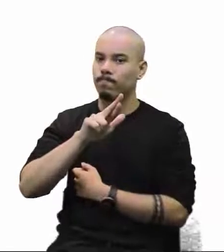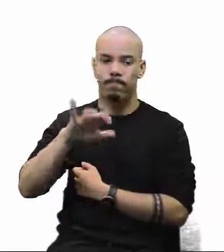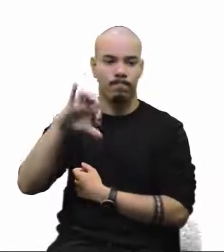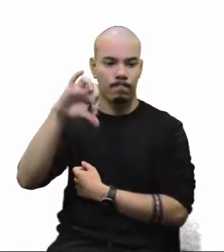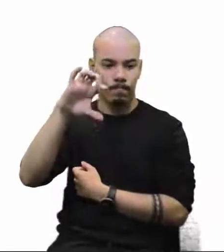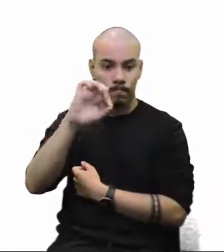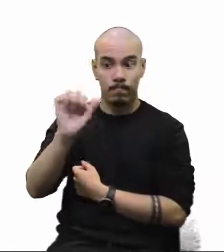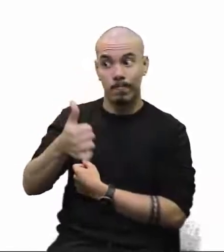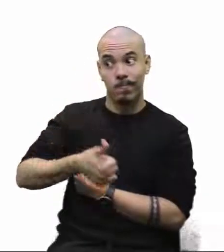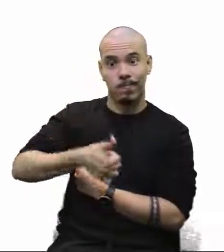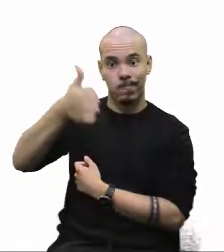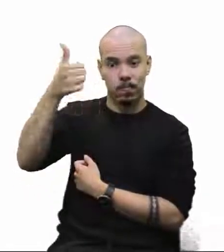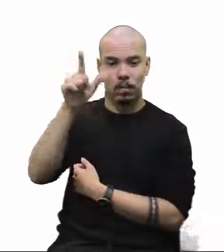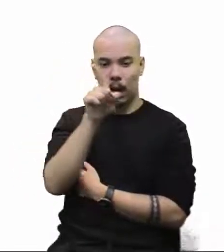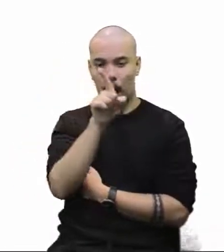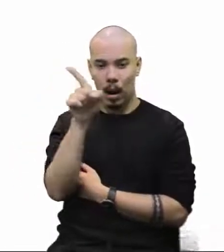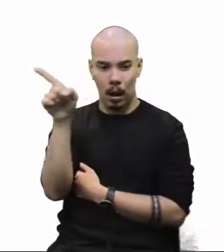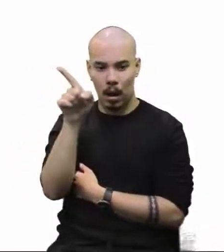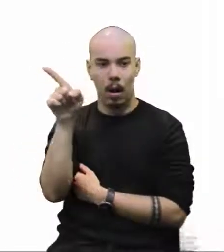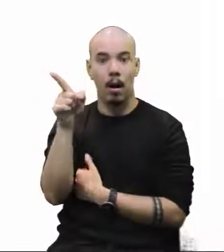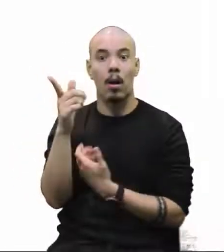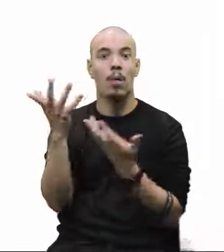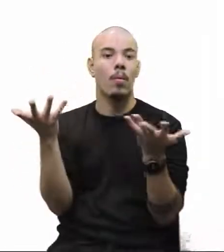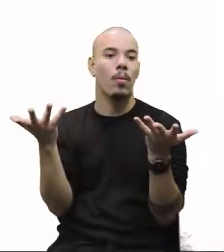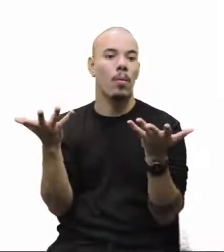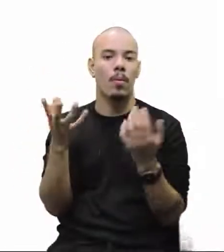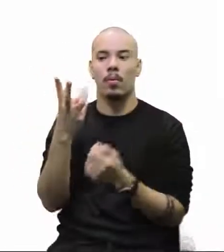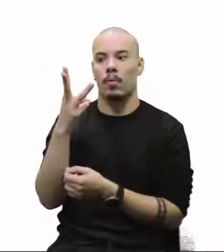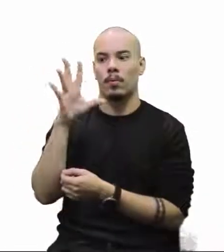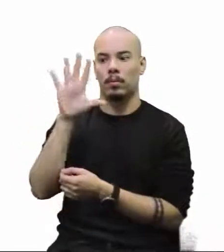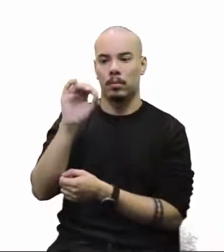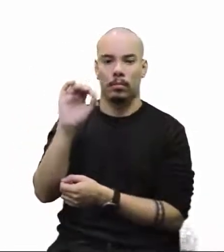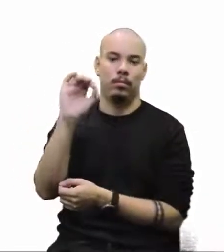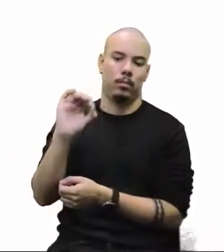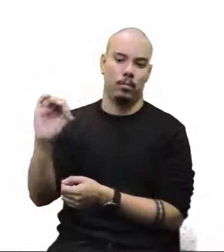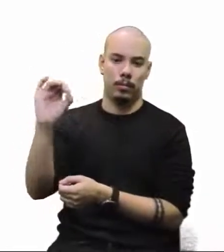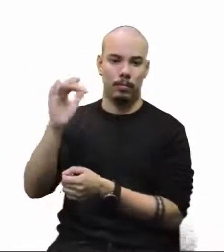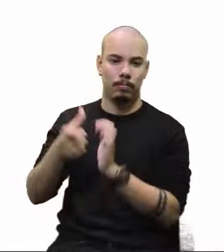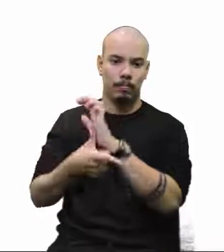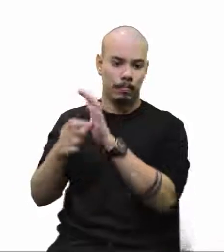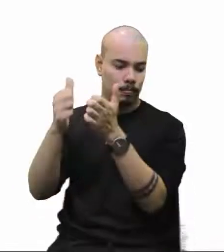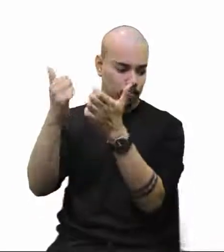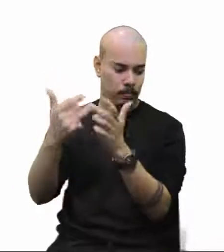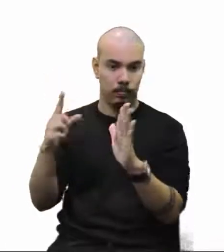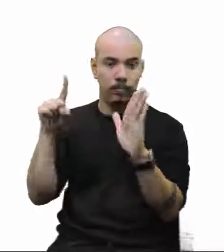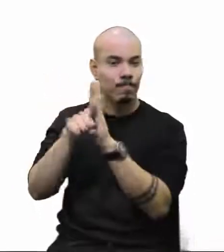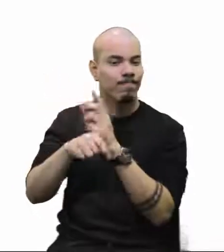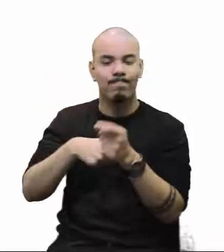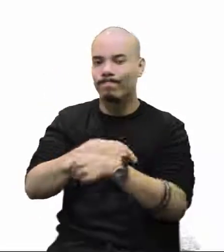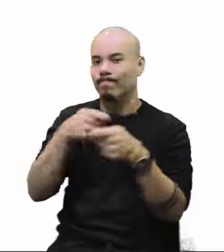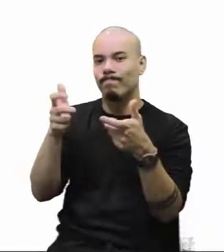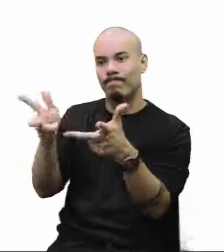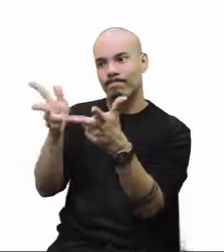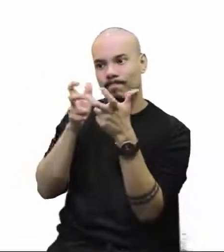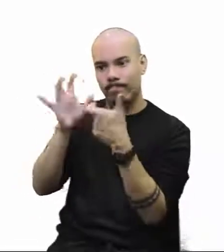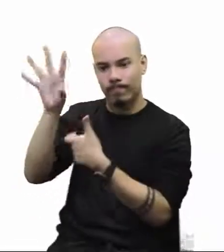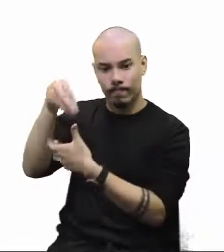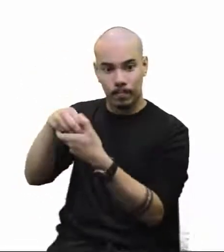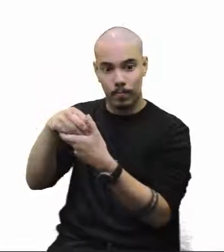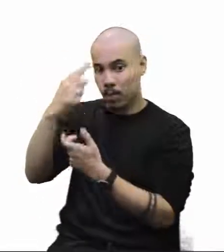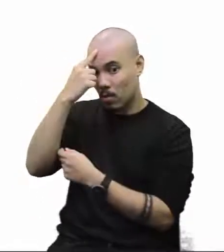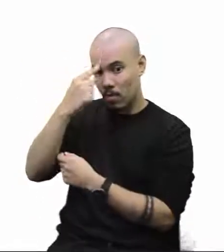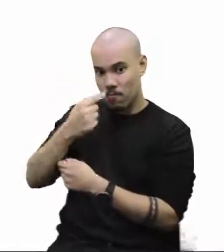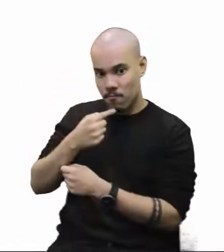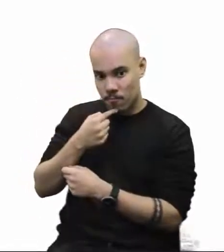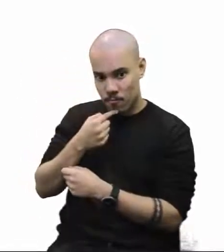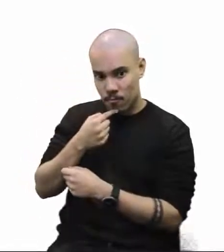Esse ângulo aqui, ó, ele é quanto? 30 graus. Porque não dá para perceber bem na imagem, né? Ele pode não